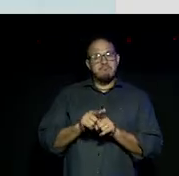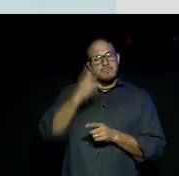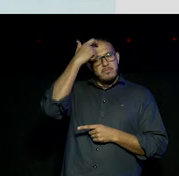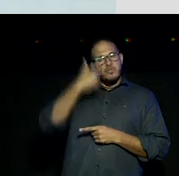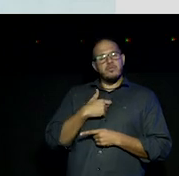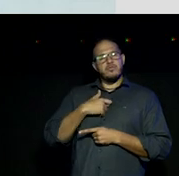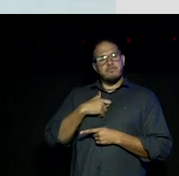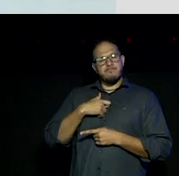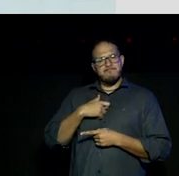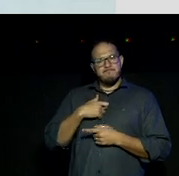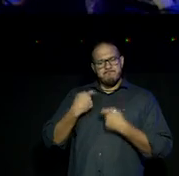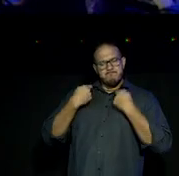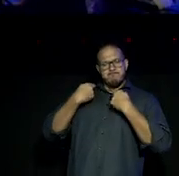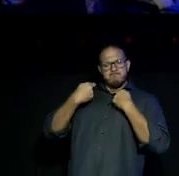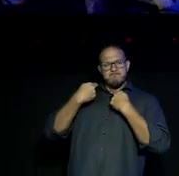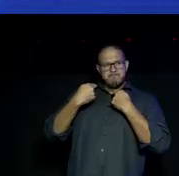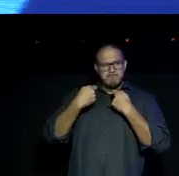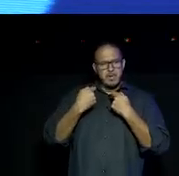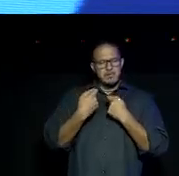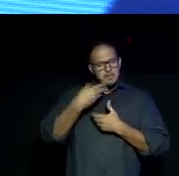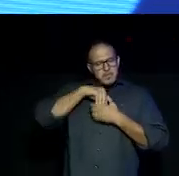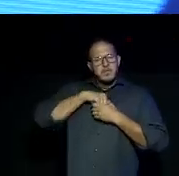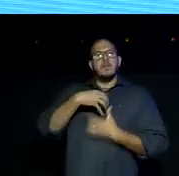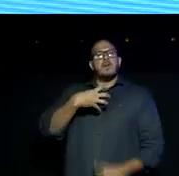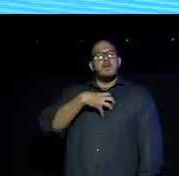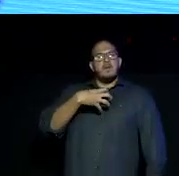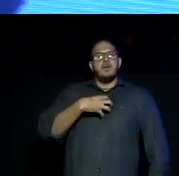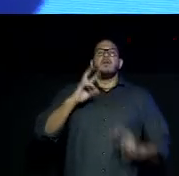Autoridade humana, que é outra coisa importantíssima.